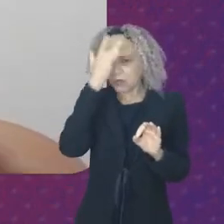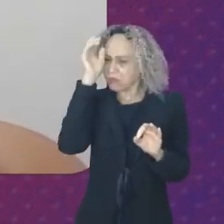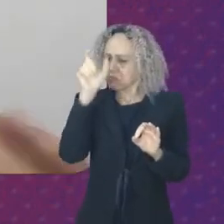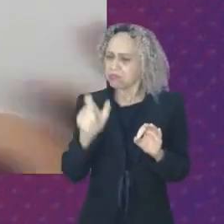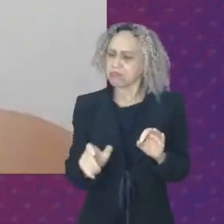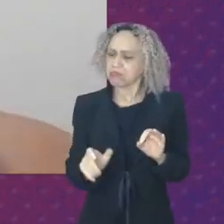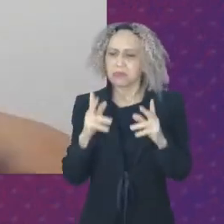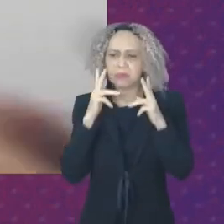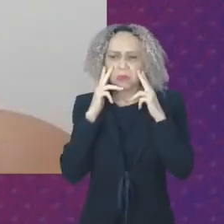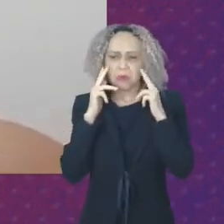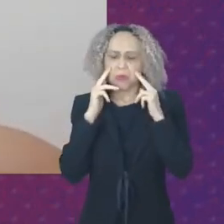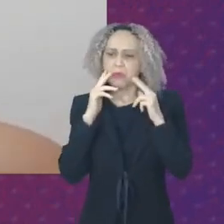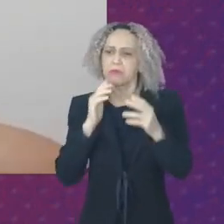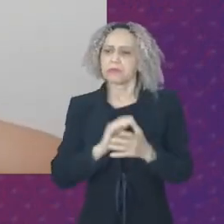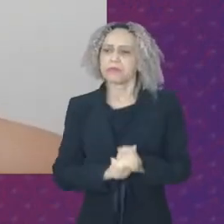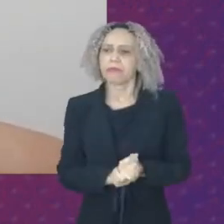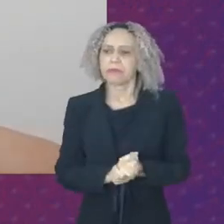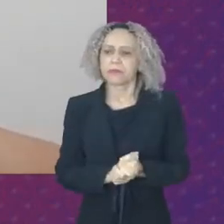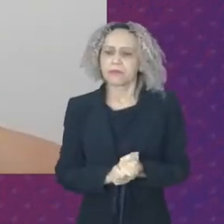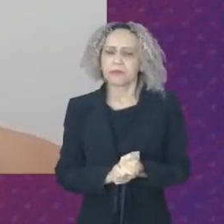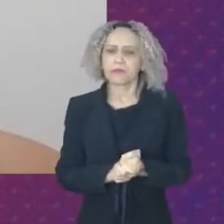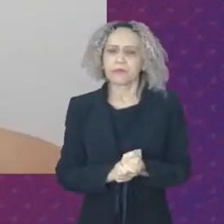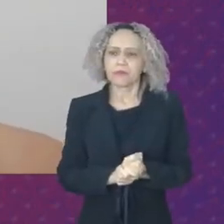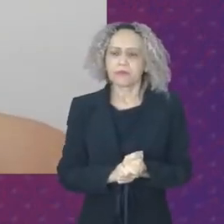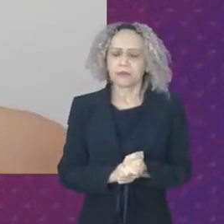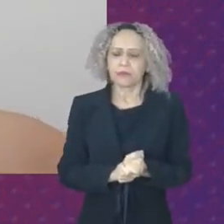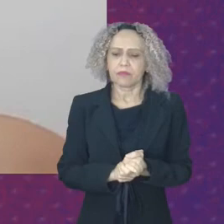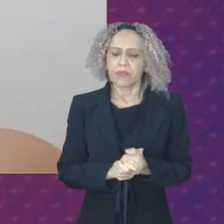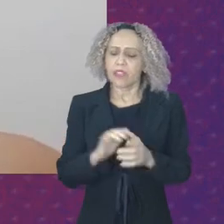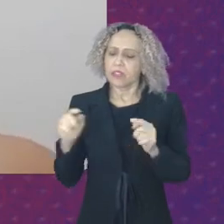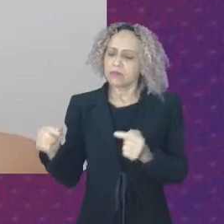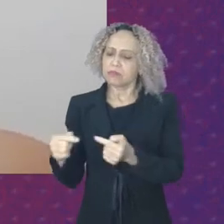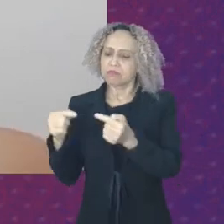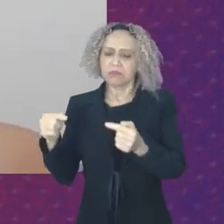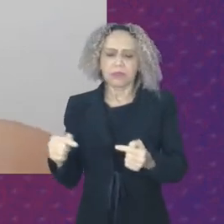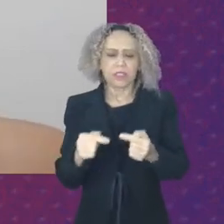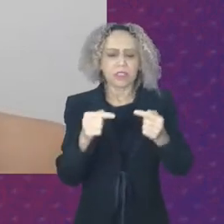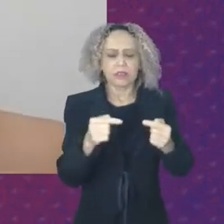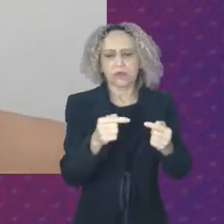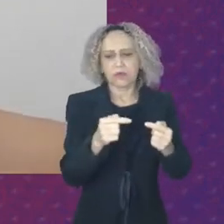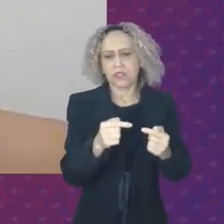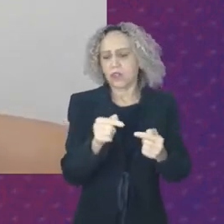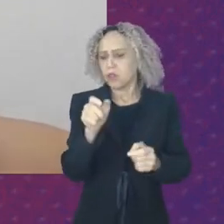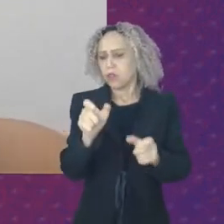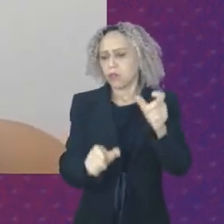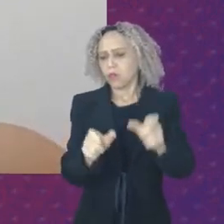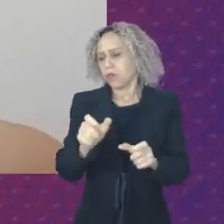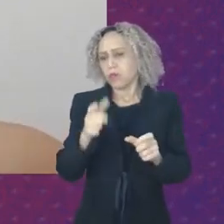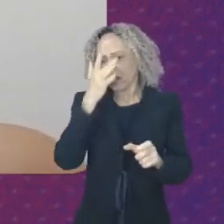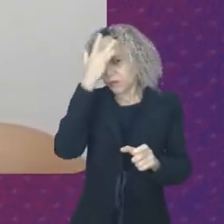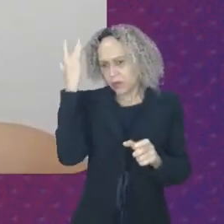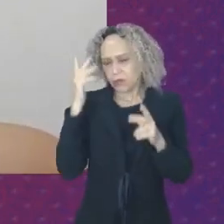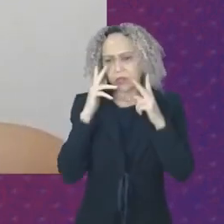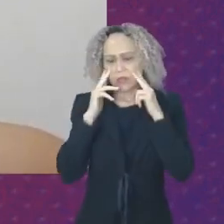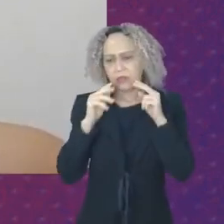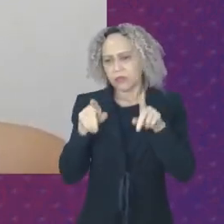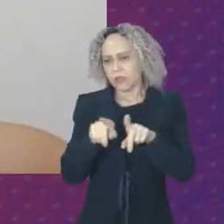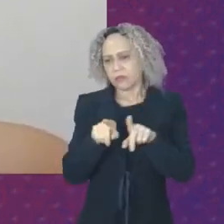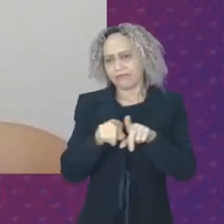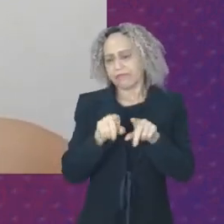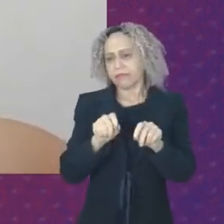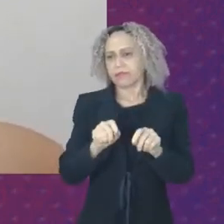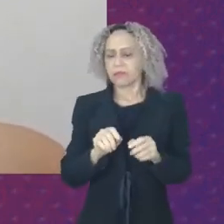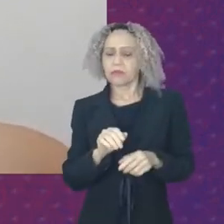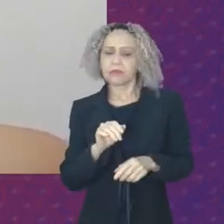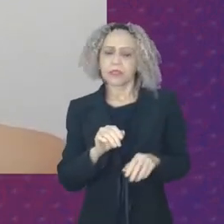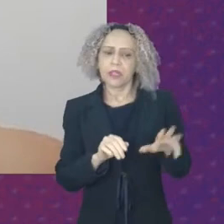pertencimento, né, de identificação com as pessoas. O nosso presidente utiliza muito isso,